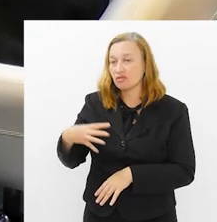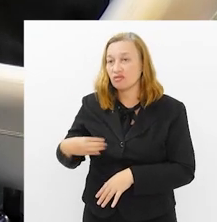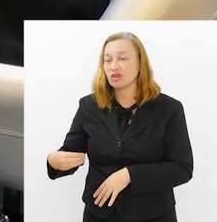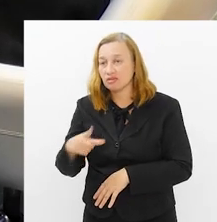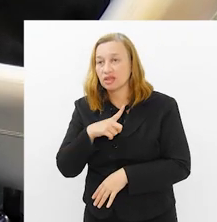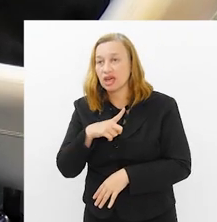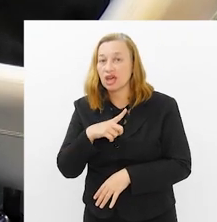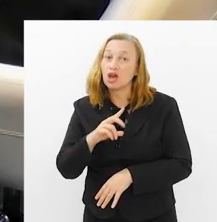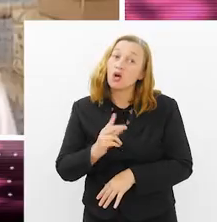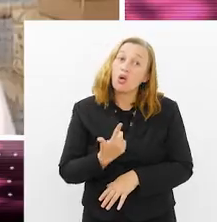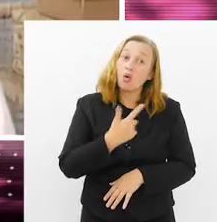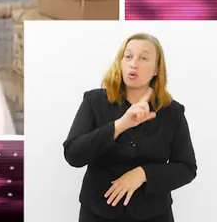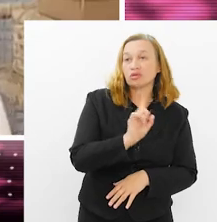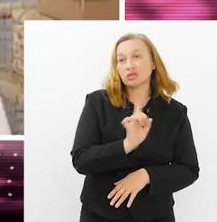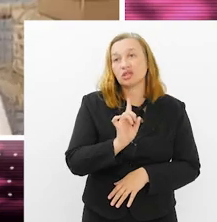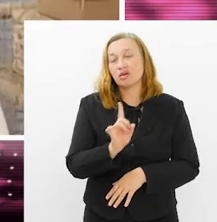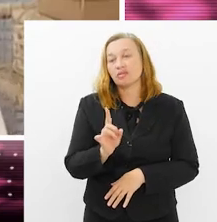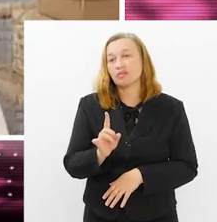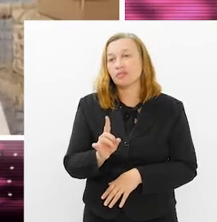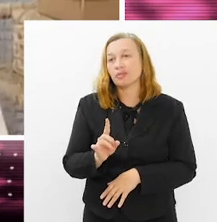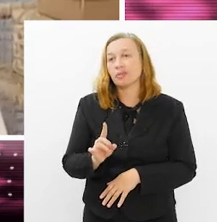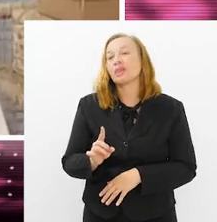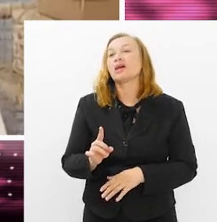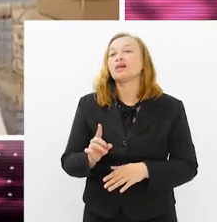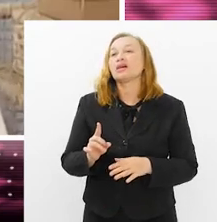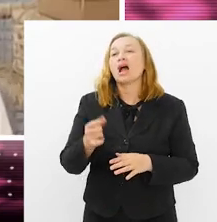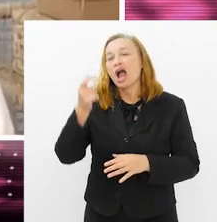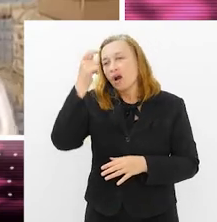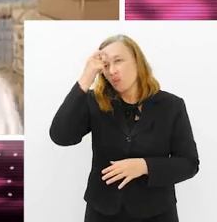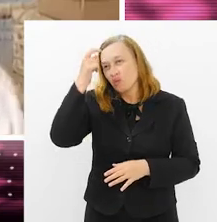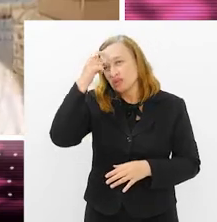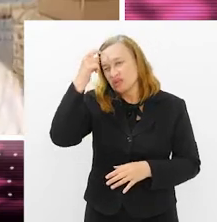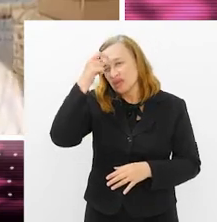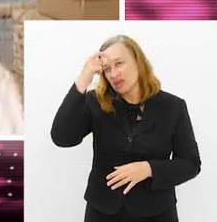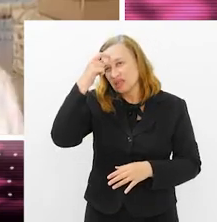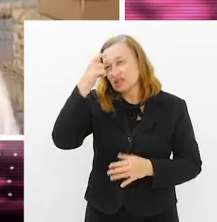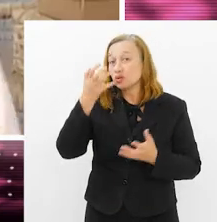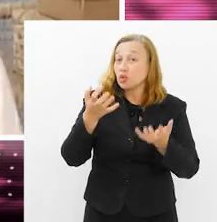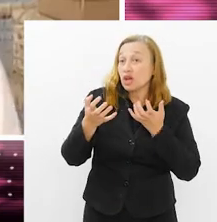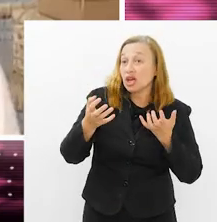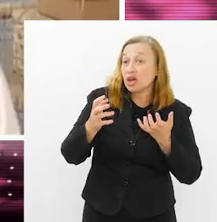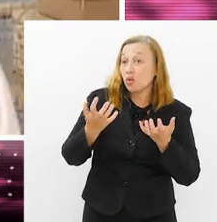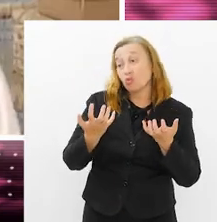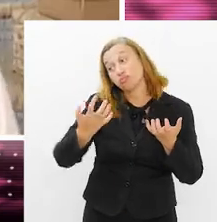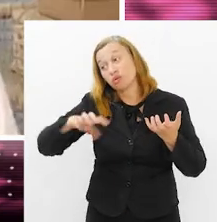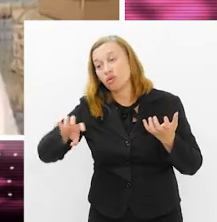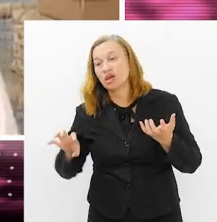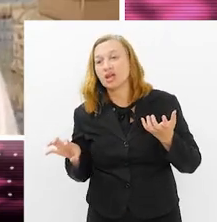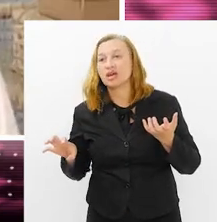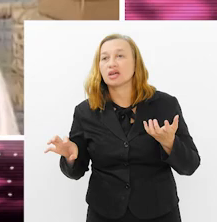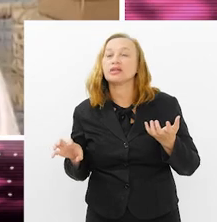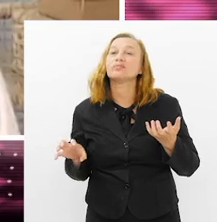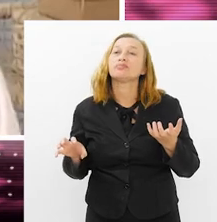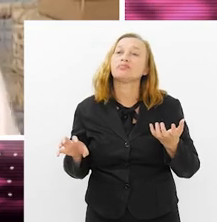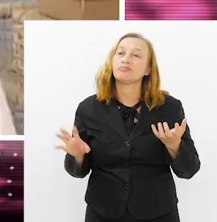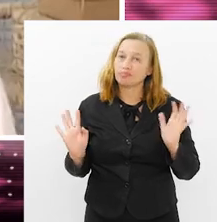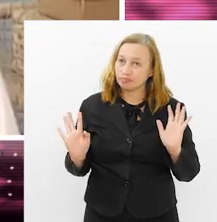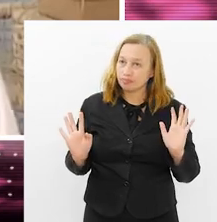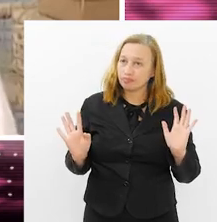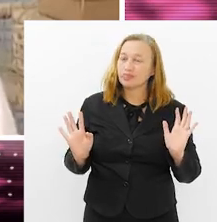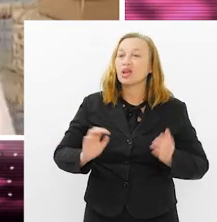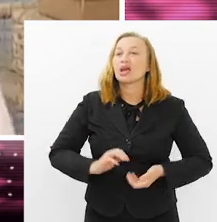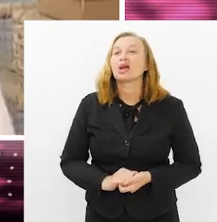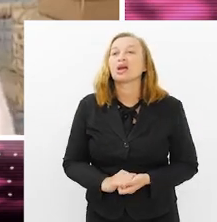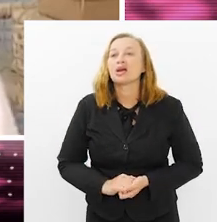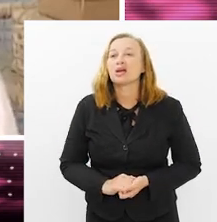filhos ou decidir não ter filhos, porque os questionamentos, eles vão aflorando a consciência do querer, né? O querer vem